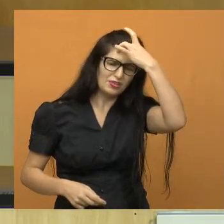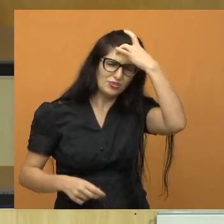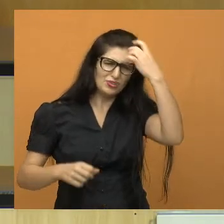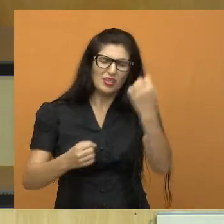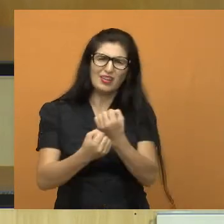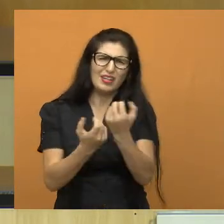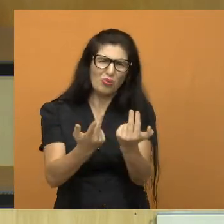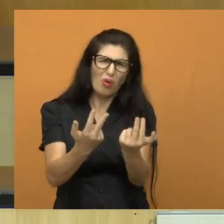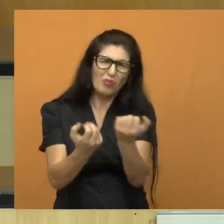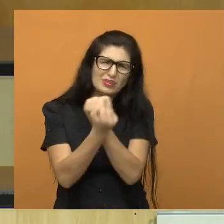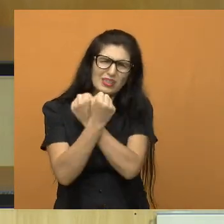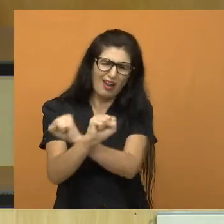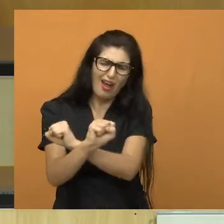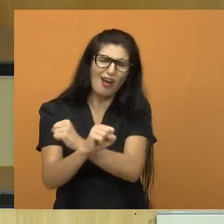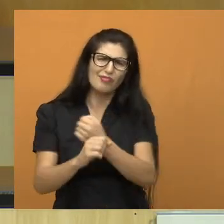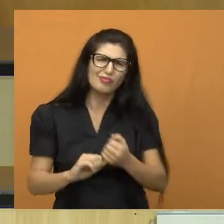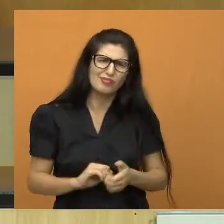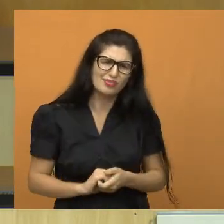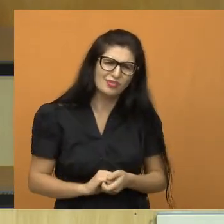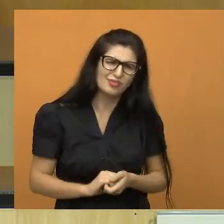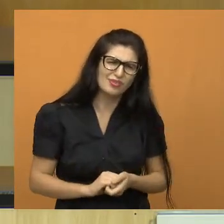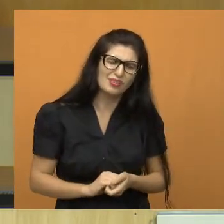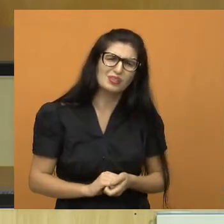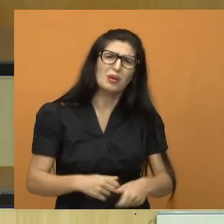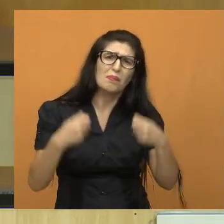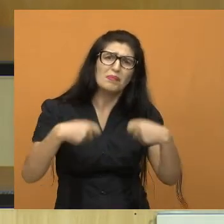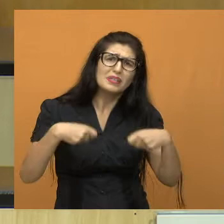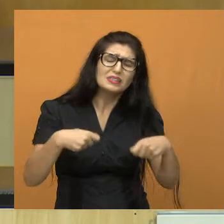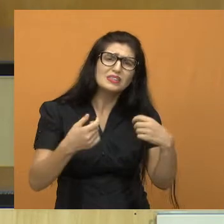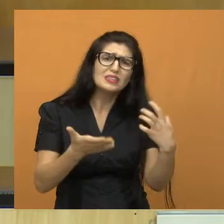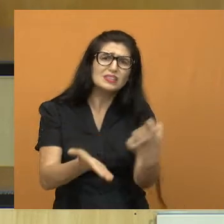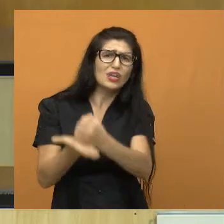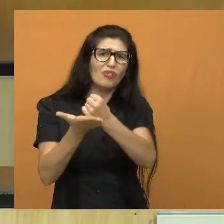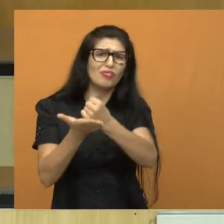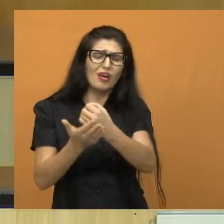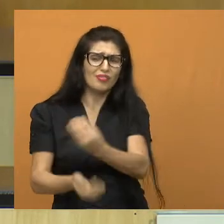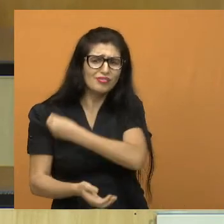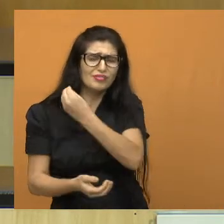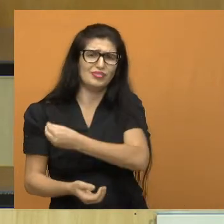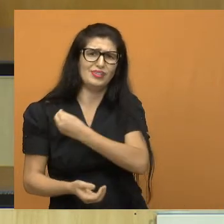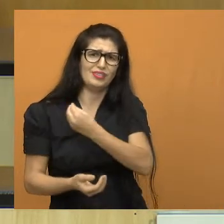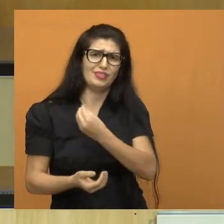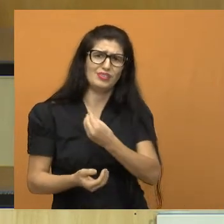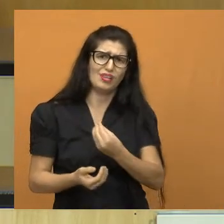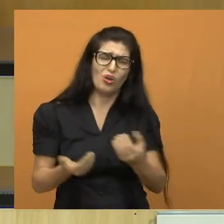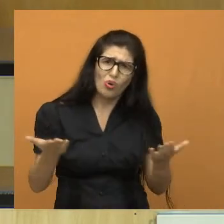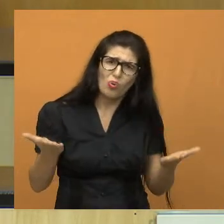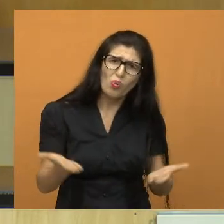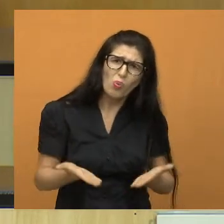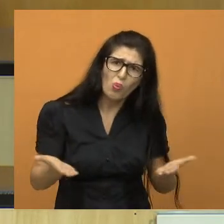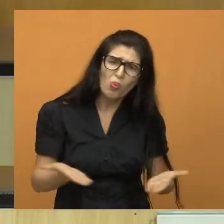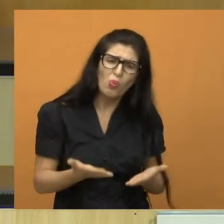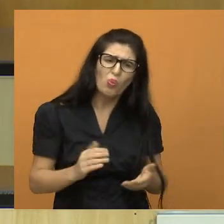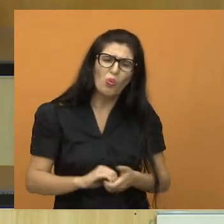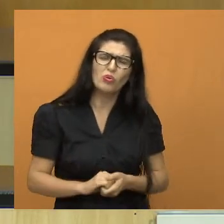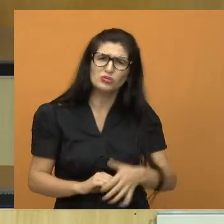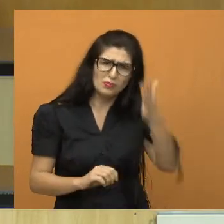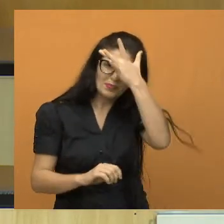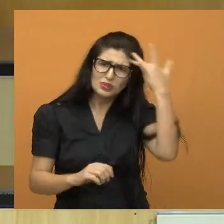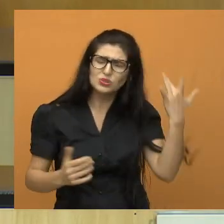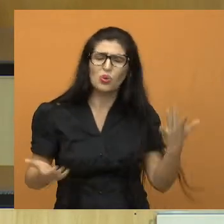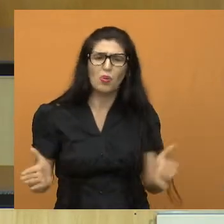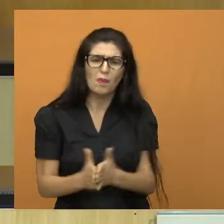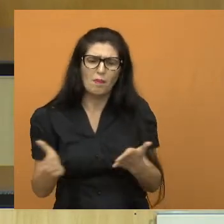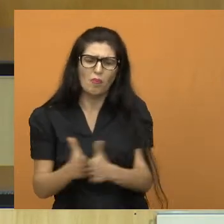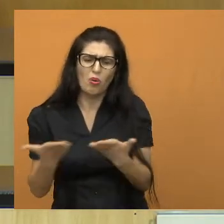Esse é um grito, a campanha de fraternidade é um grito de salva-vidas. Hoje, independente de situação financeira, você